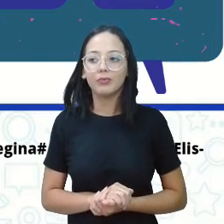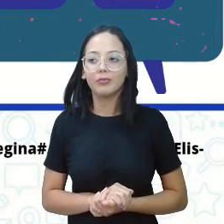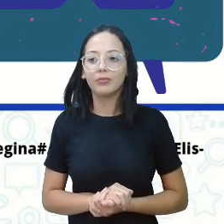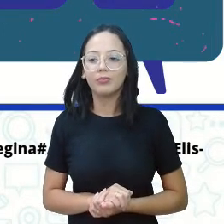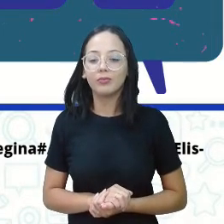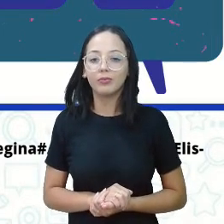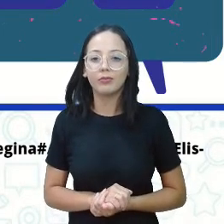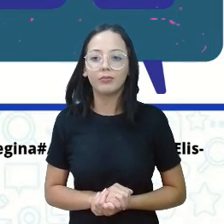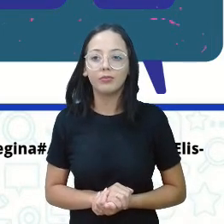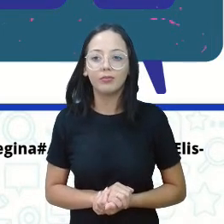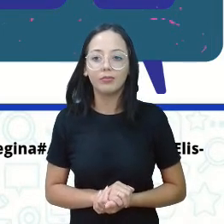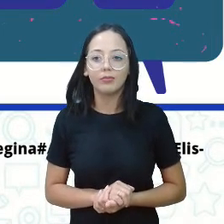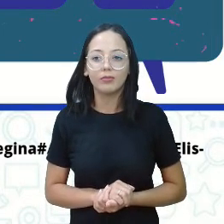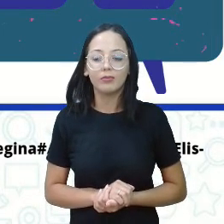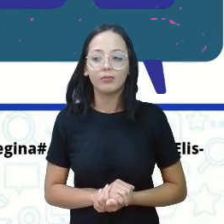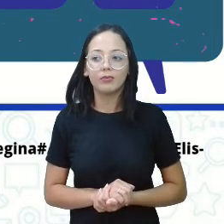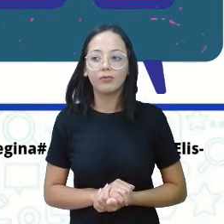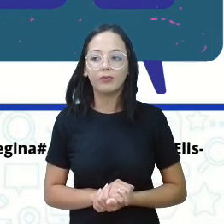de corrupção,